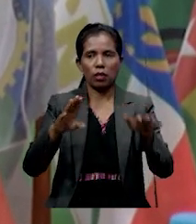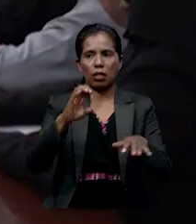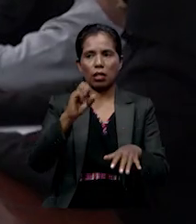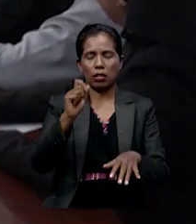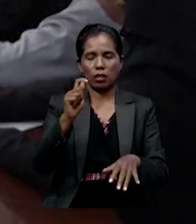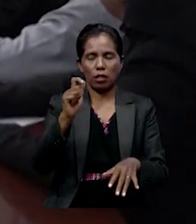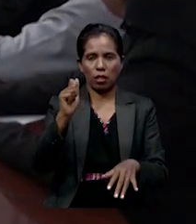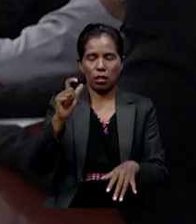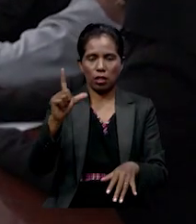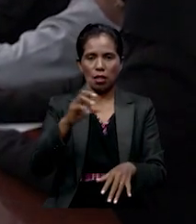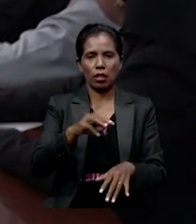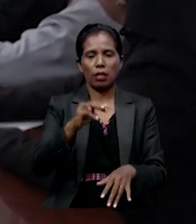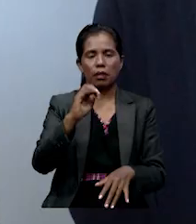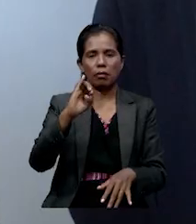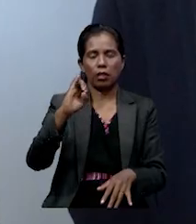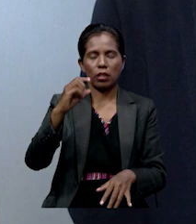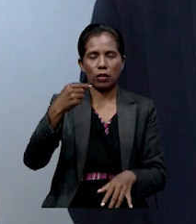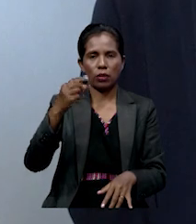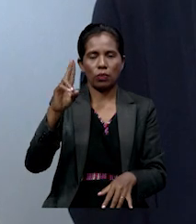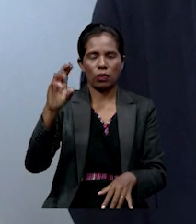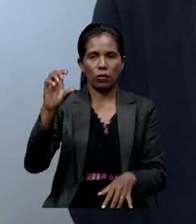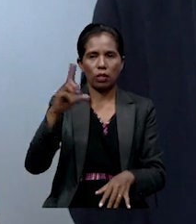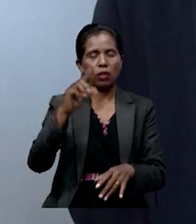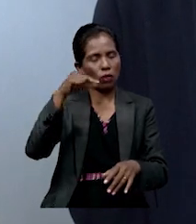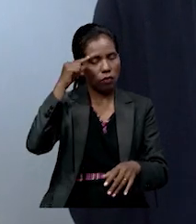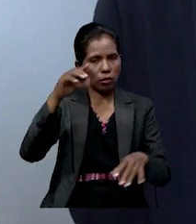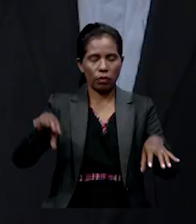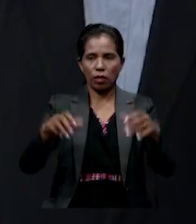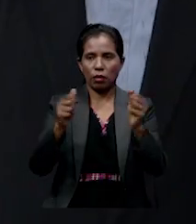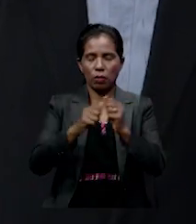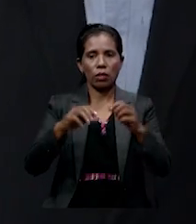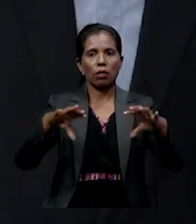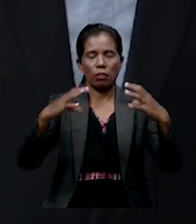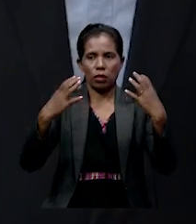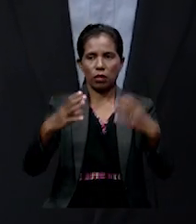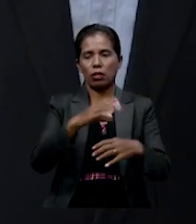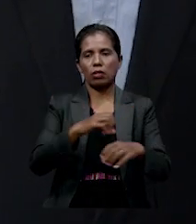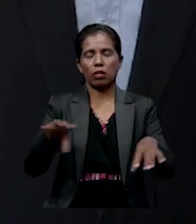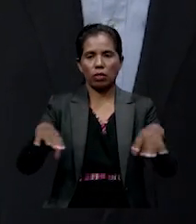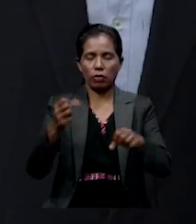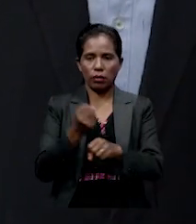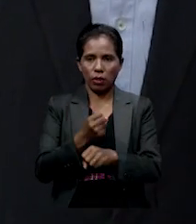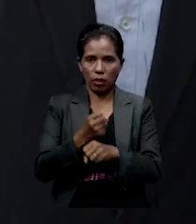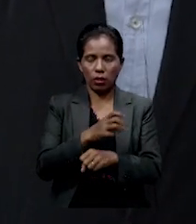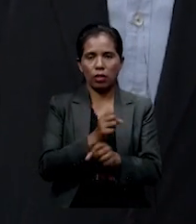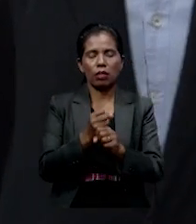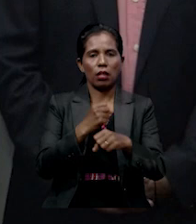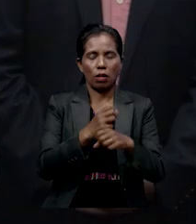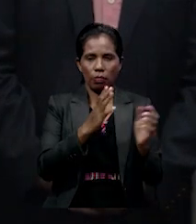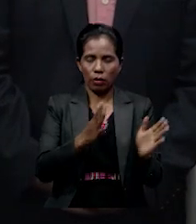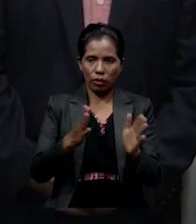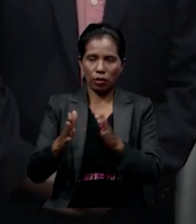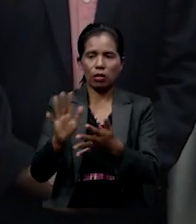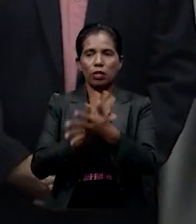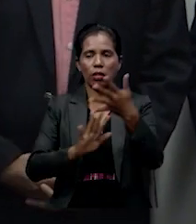Miguel Pereira de Carvalho, declara Governo serviço a mútuo com a Comissão Conjunta, esforço máximo, rodihalo preparação da